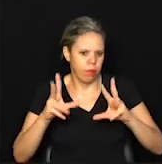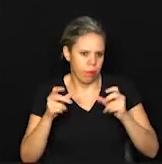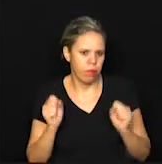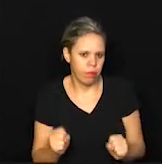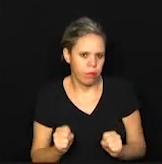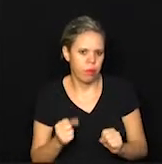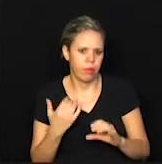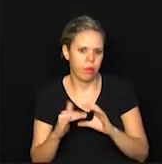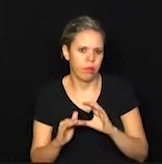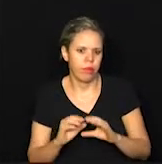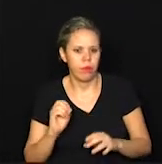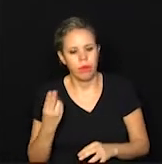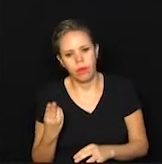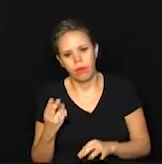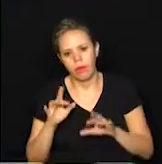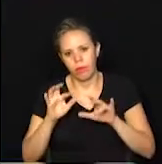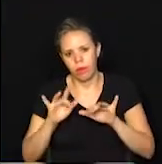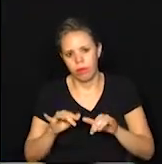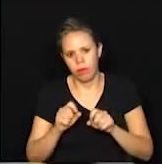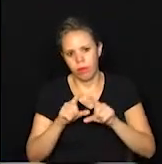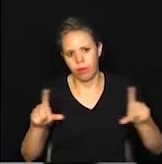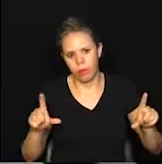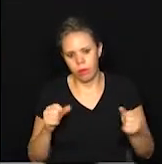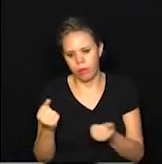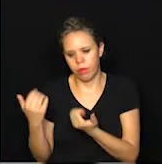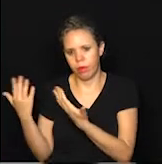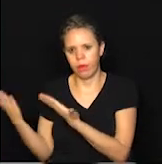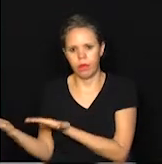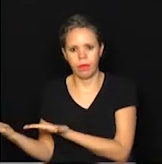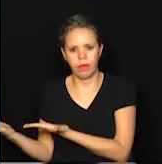acessar. Ou pelo e-mail, que é o